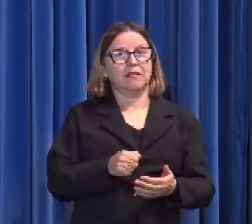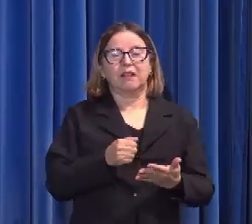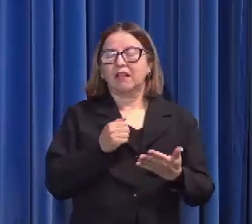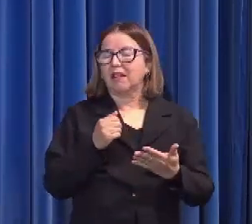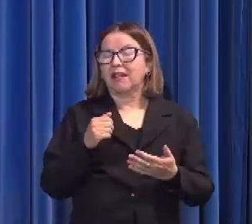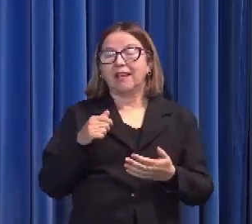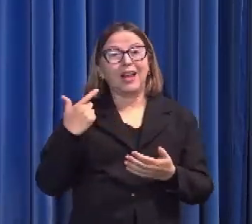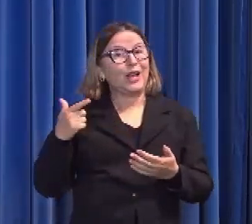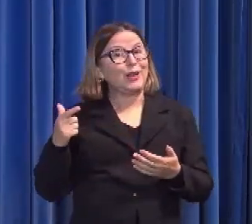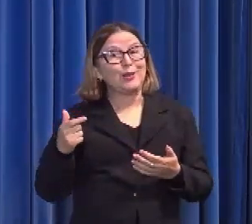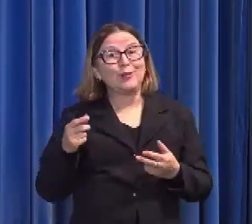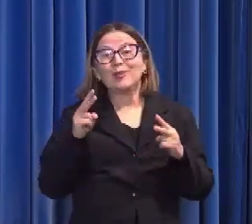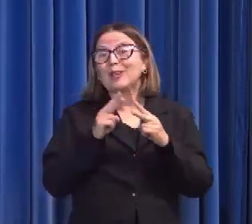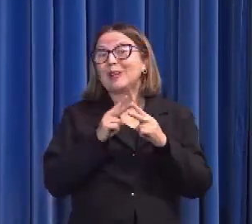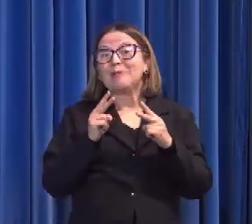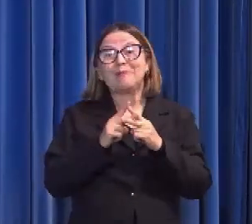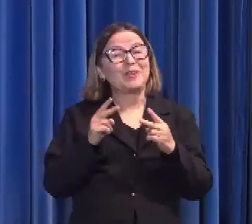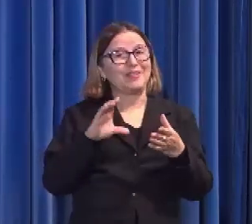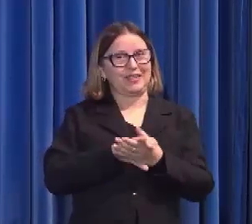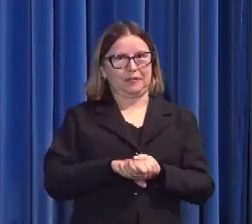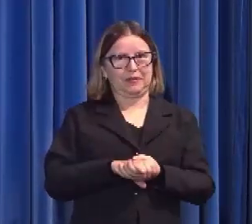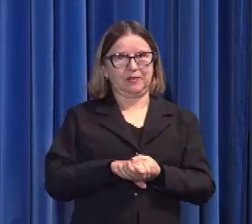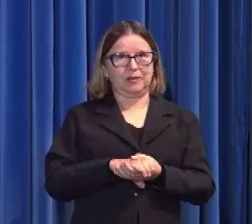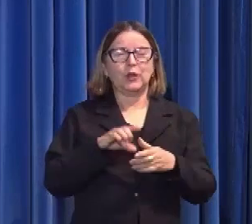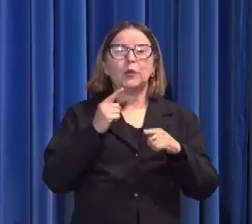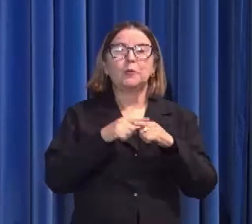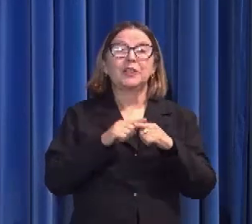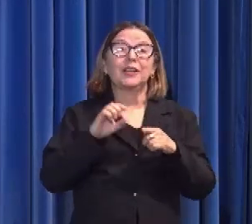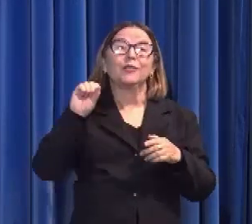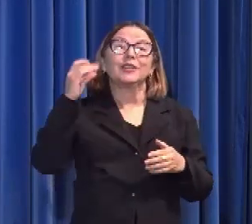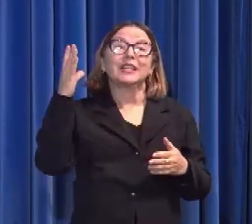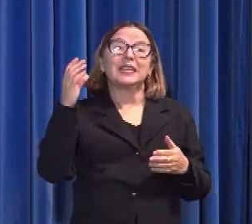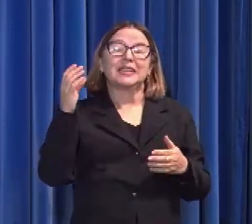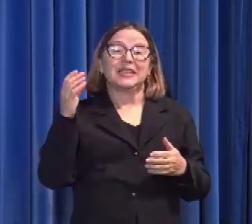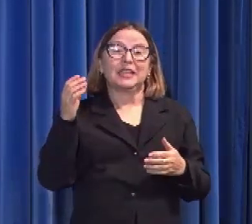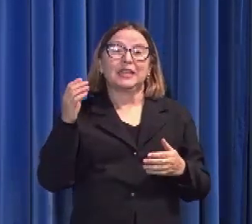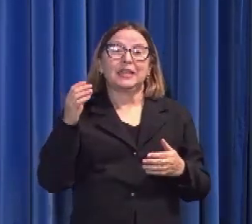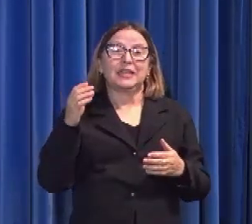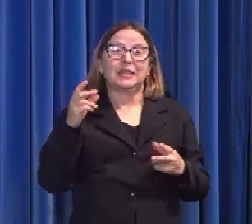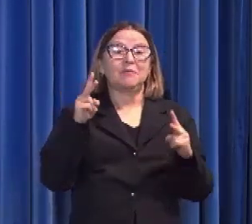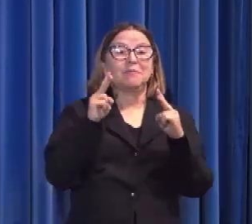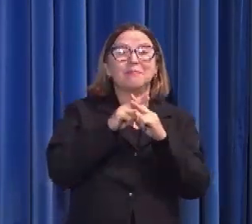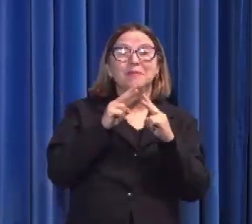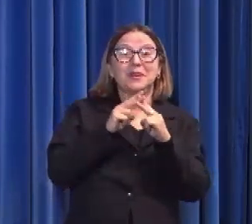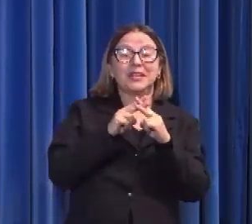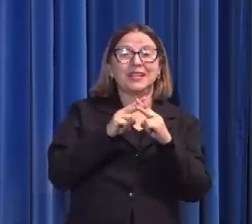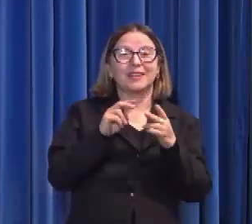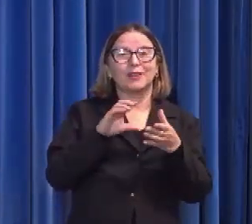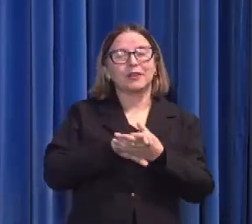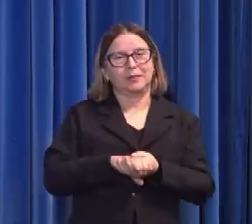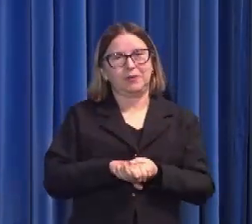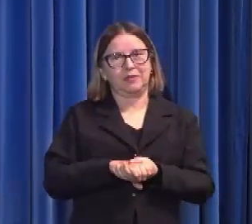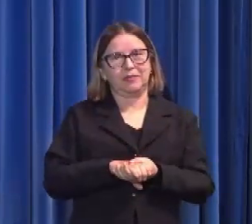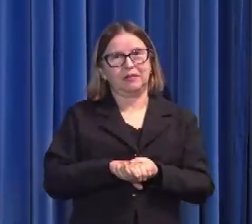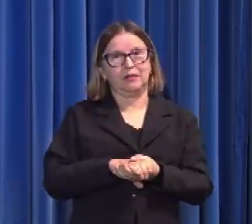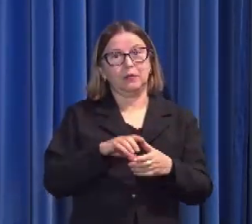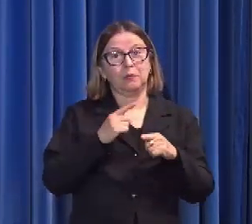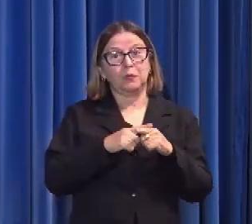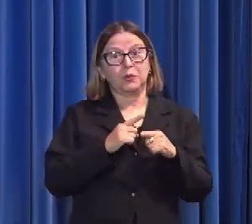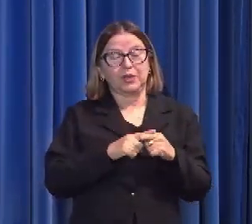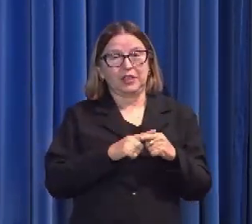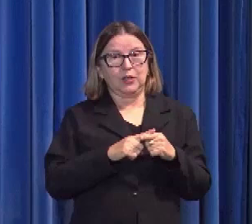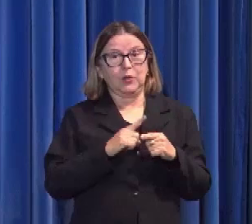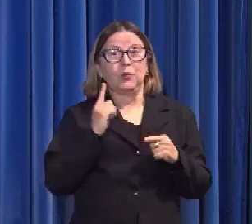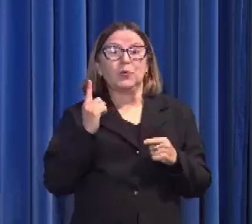E por que que tem briga dentro do casamento de um casamento do casal é porque um tá querendo